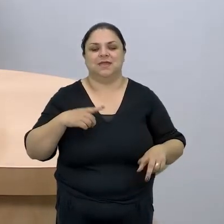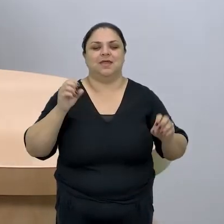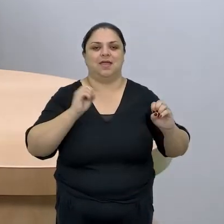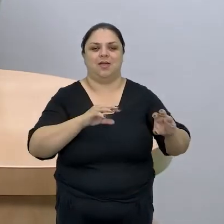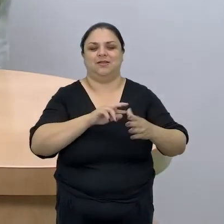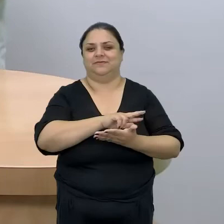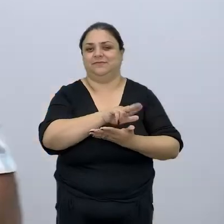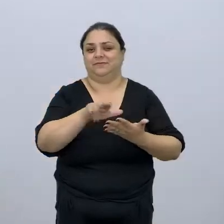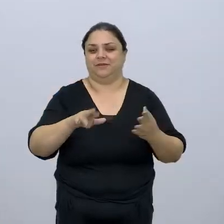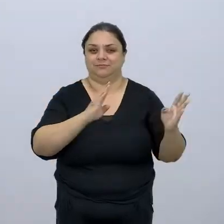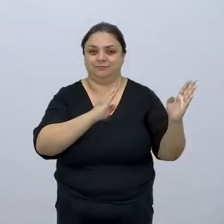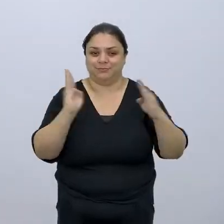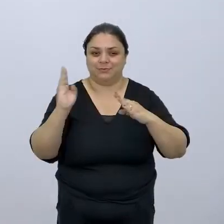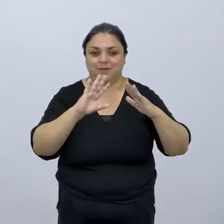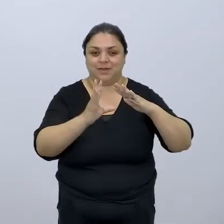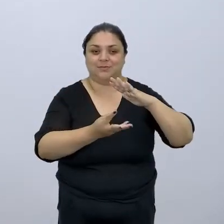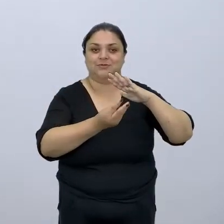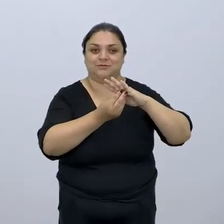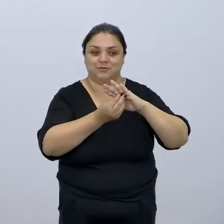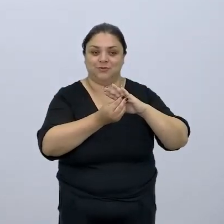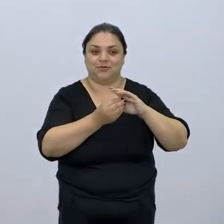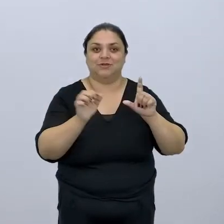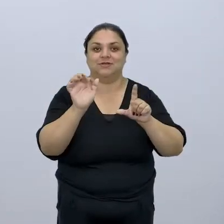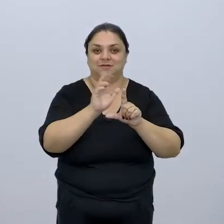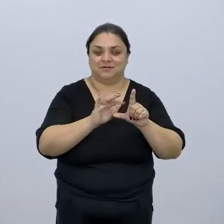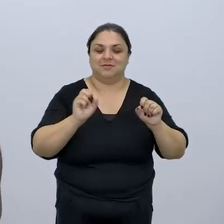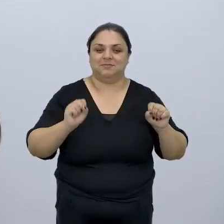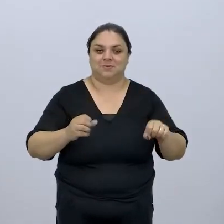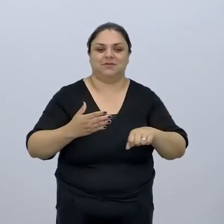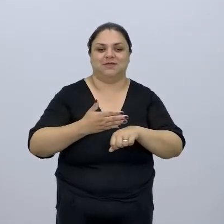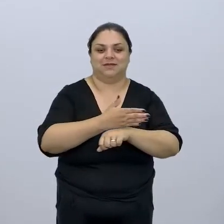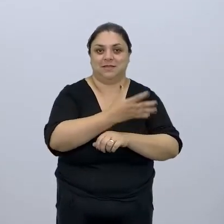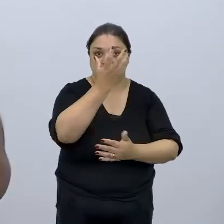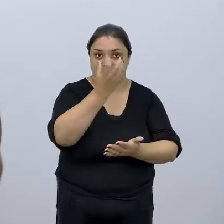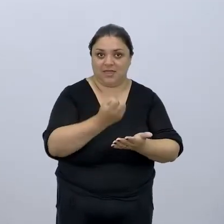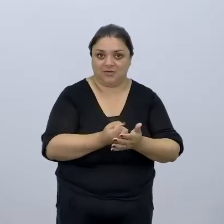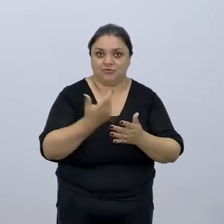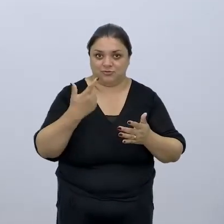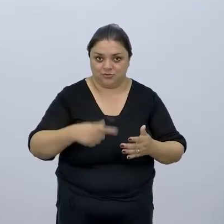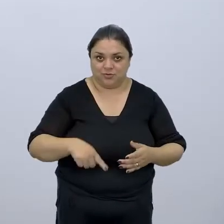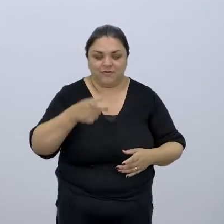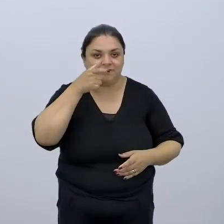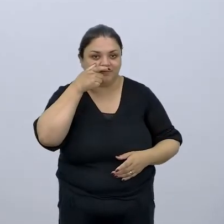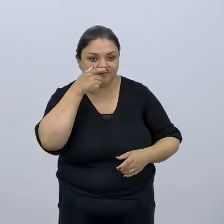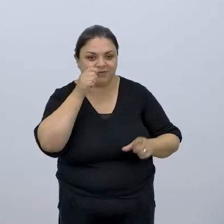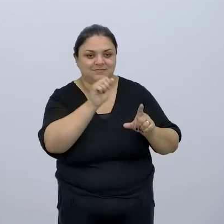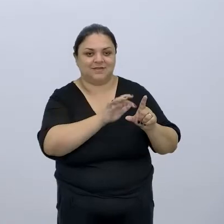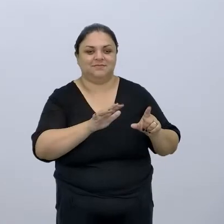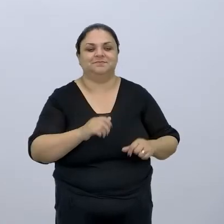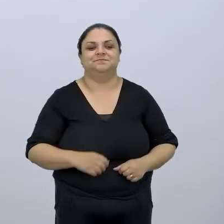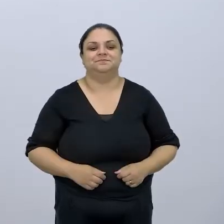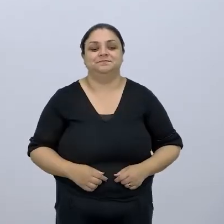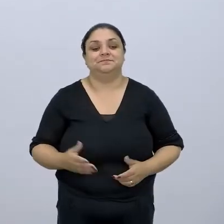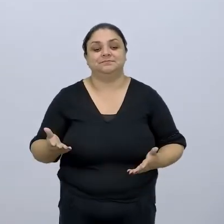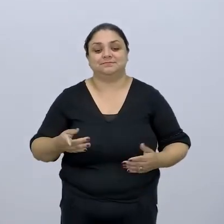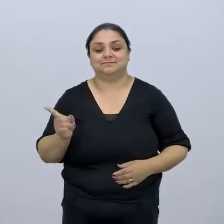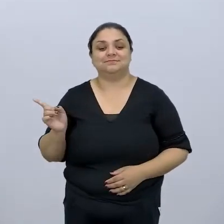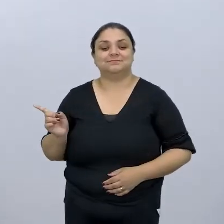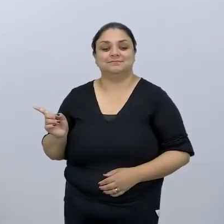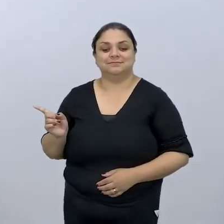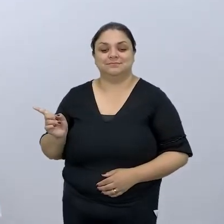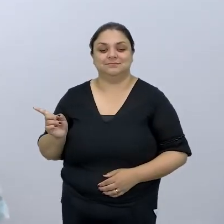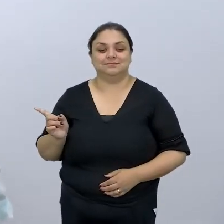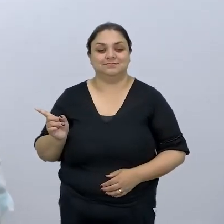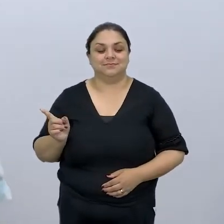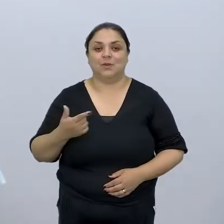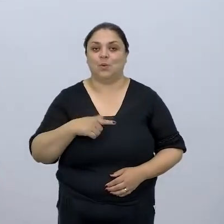aulas no nosso repositório através desse QR Code. Você pode baixar essa aula de novo aí e achar esse QR Code aí também. E temos aí também